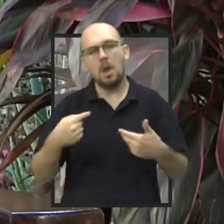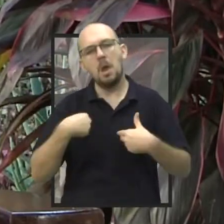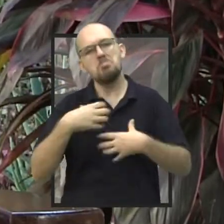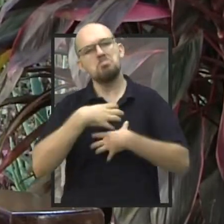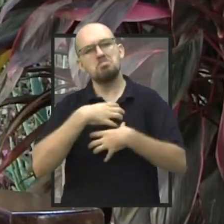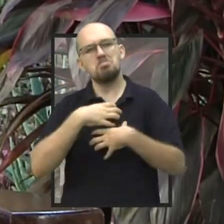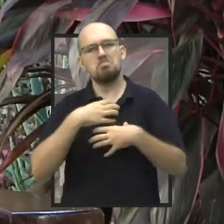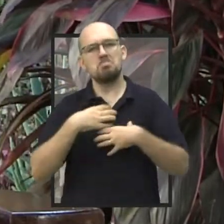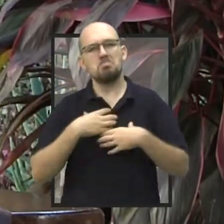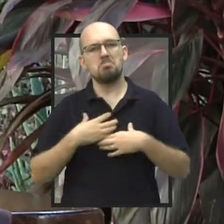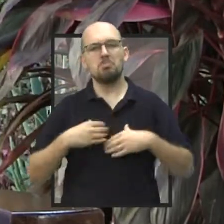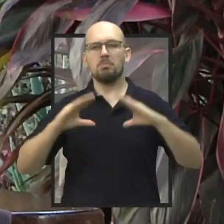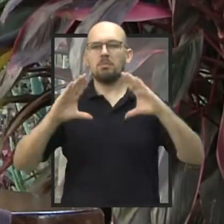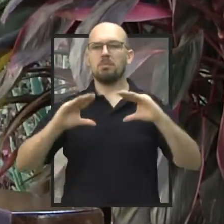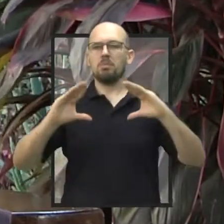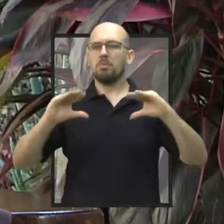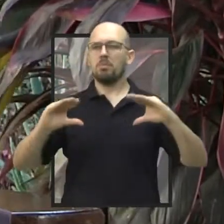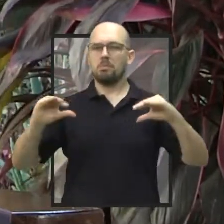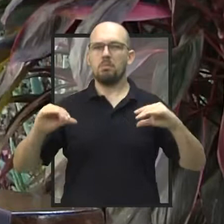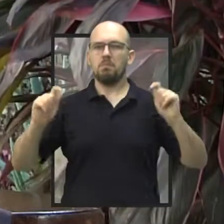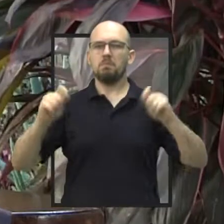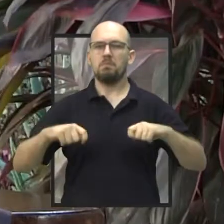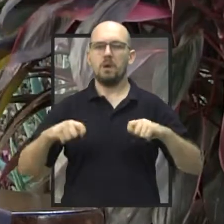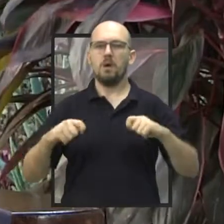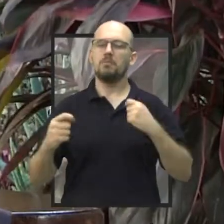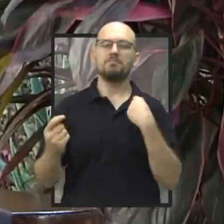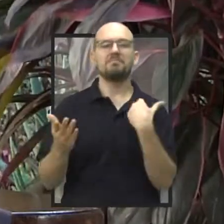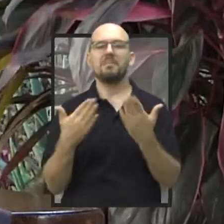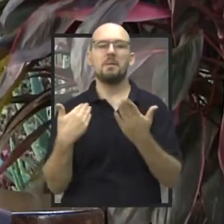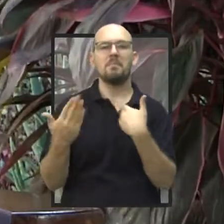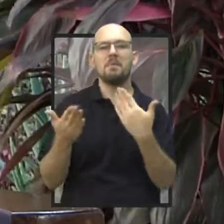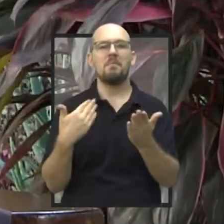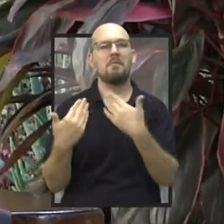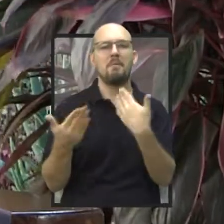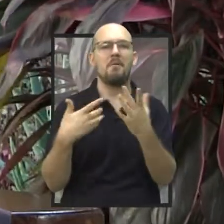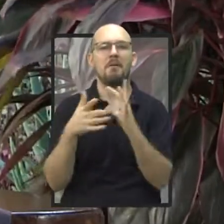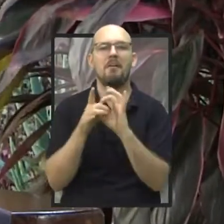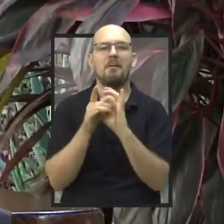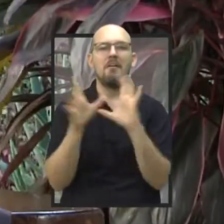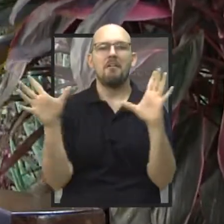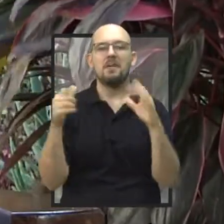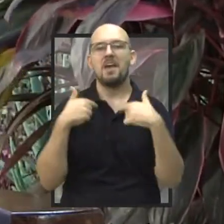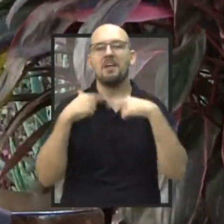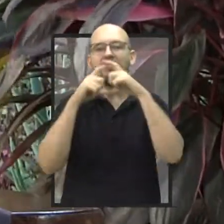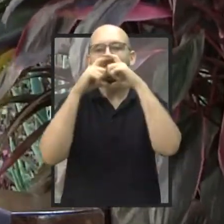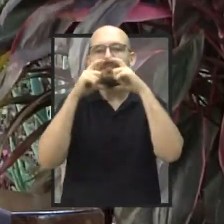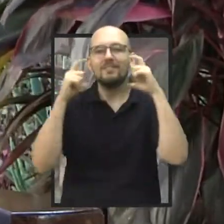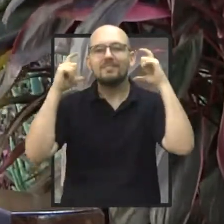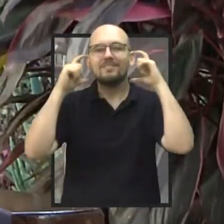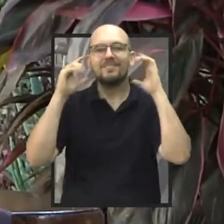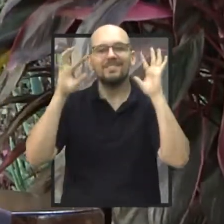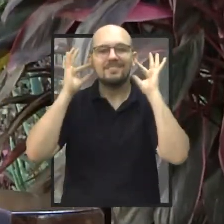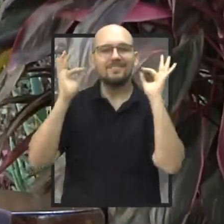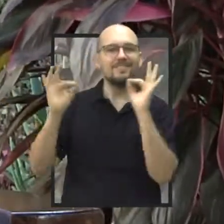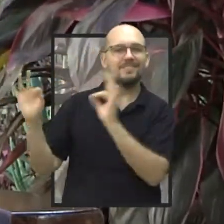em condições de bater esse papo com você, desprovido